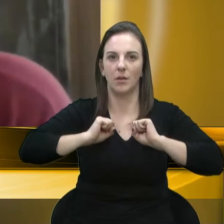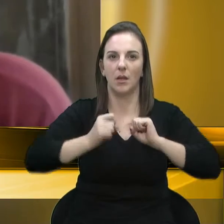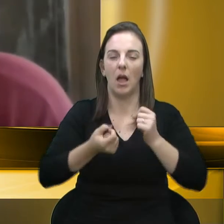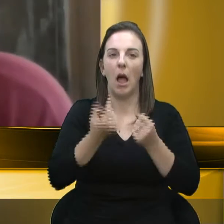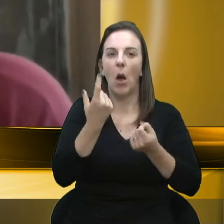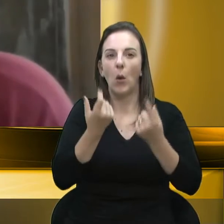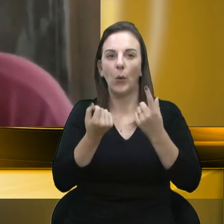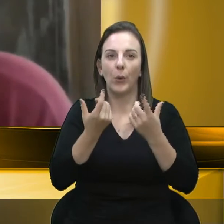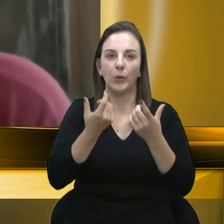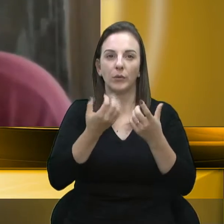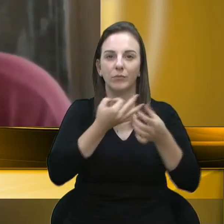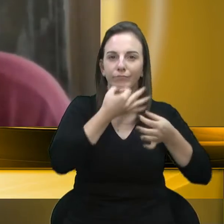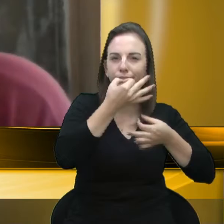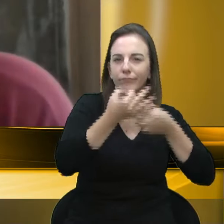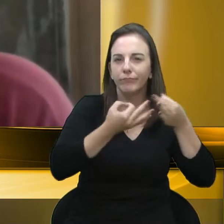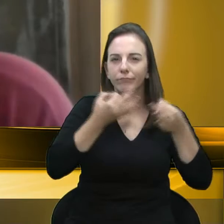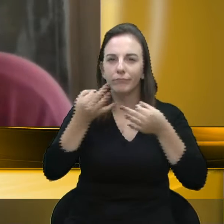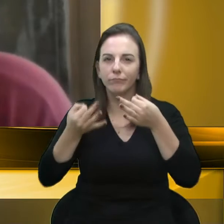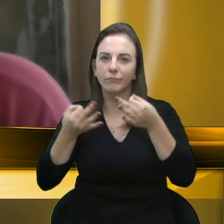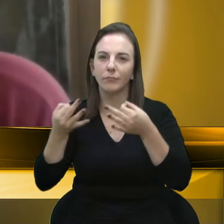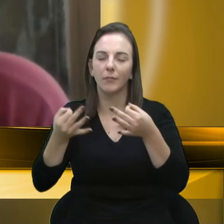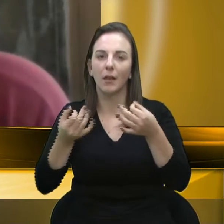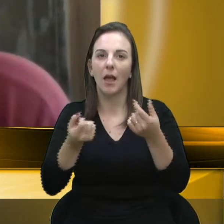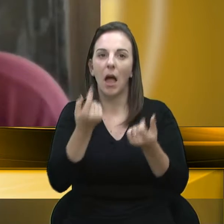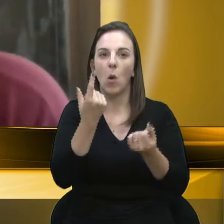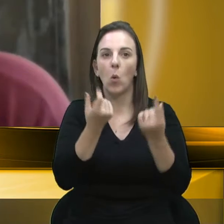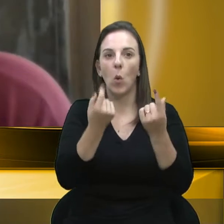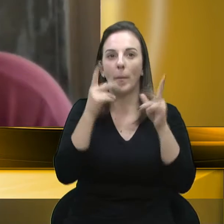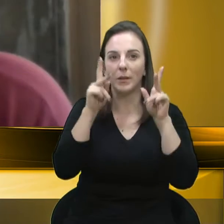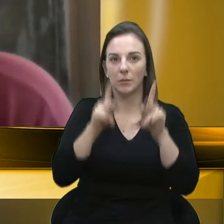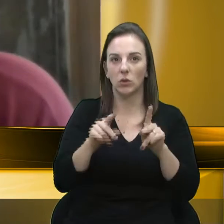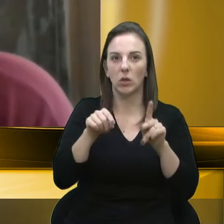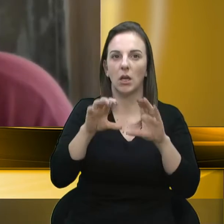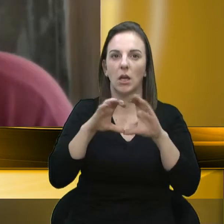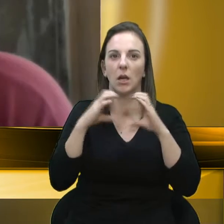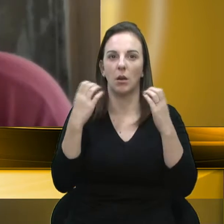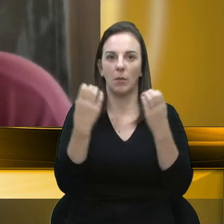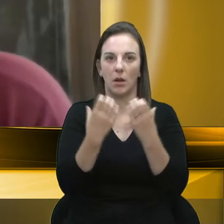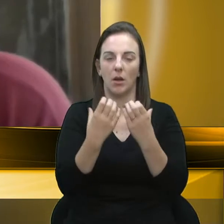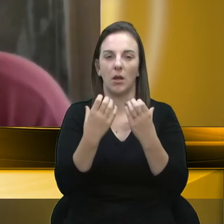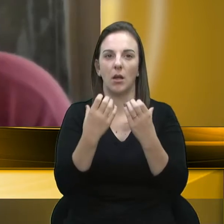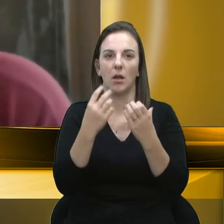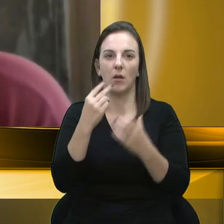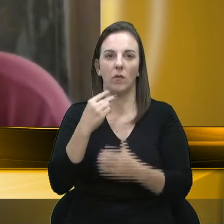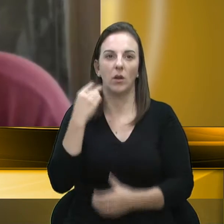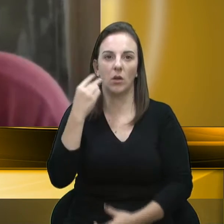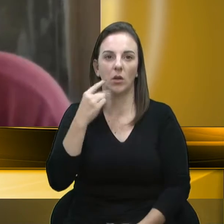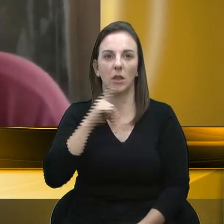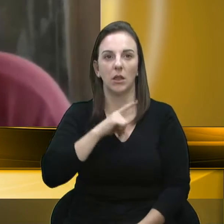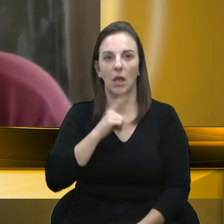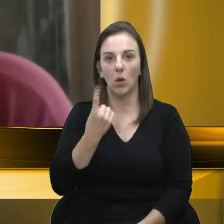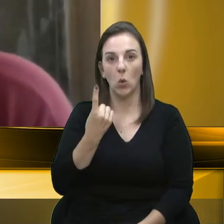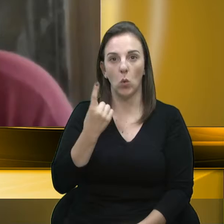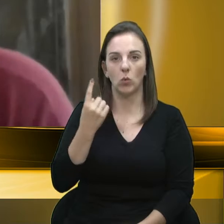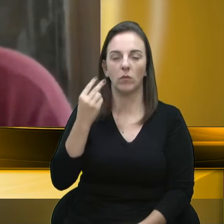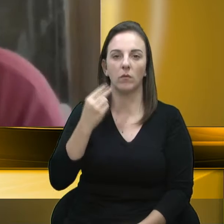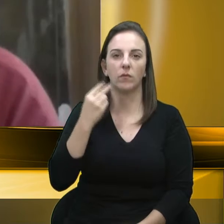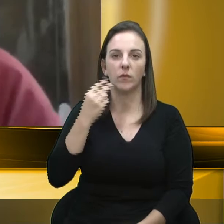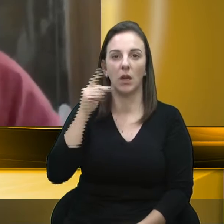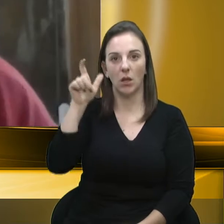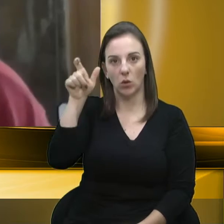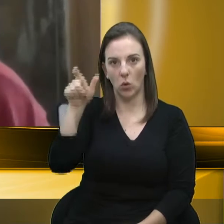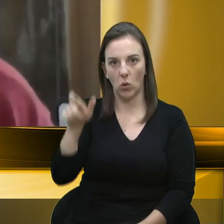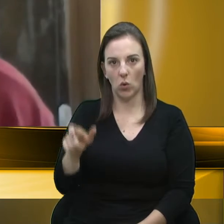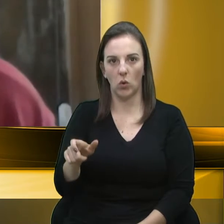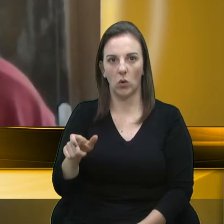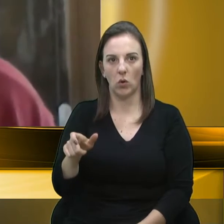comentários, né, por parte de algumas pessoas aqui da Câmara, de que haveria um vereador que estaria